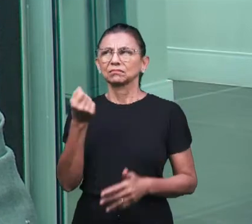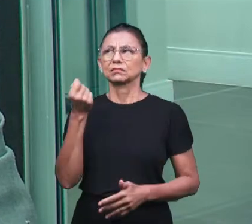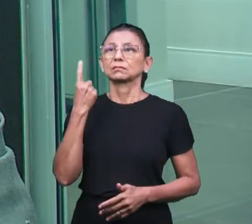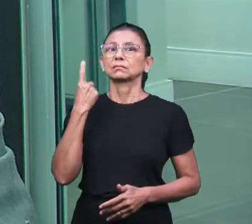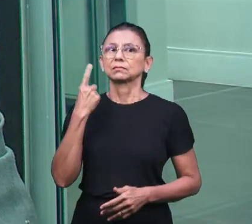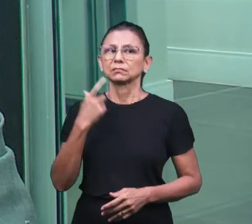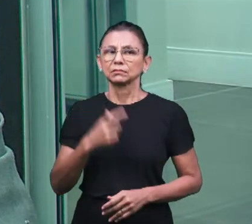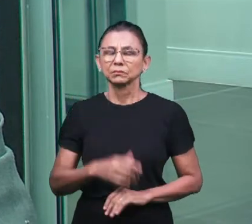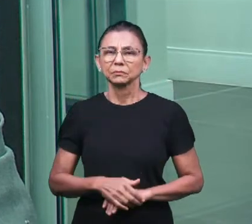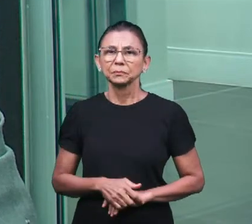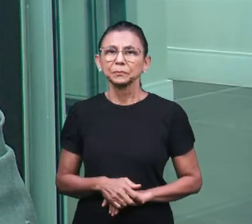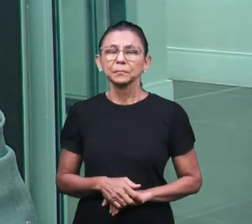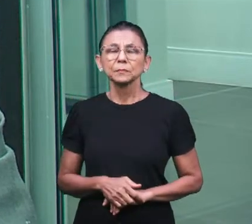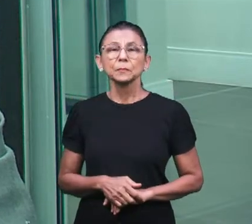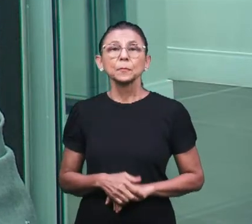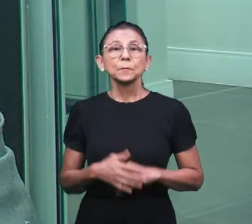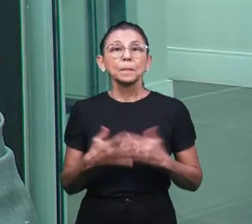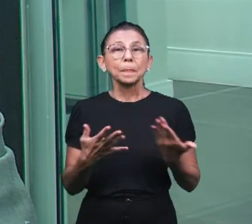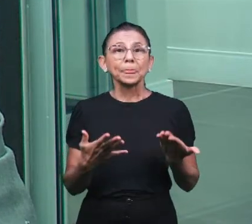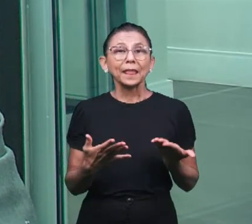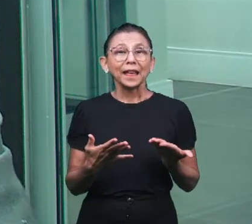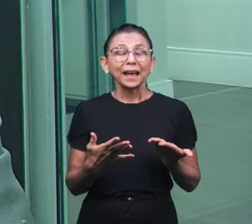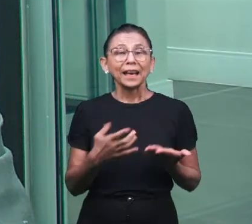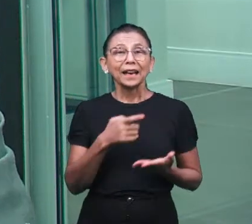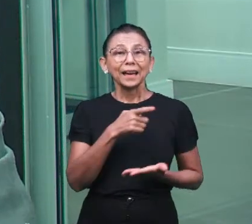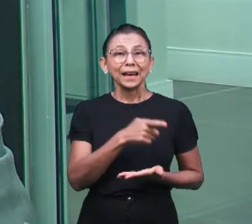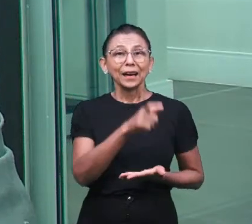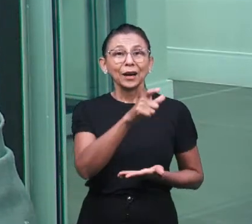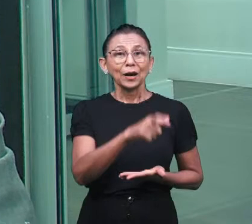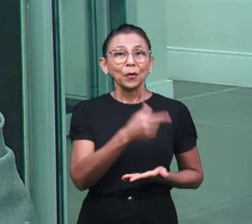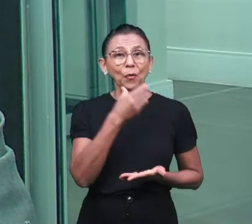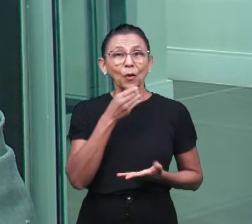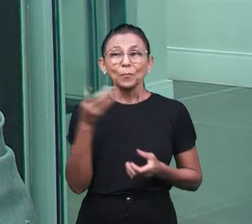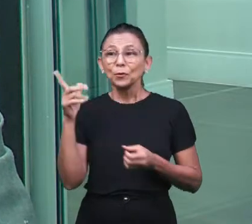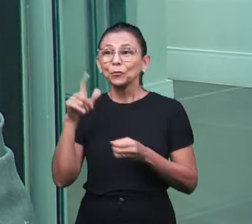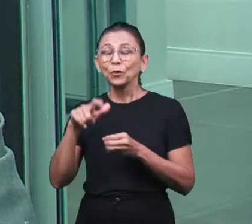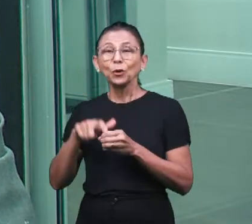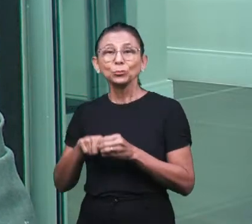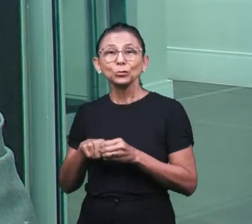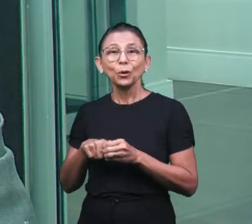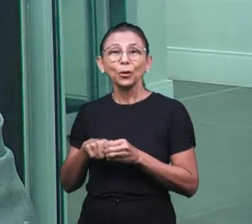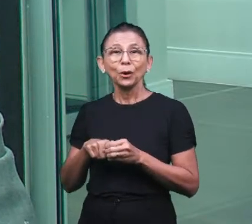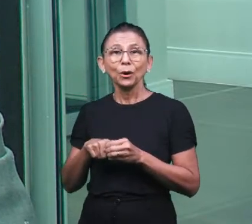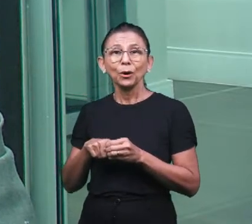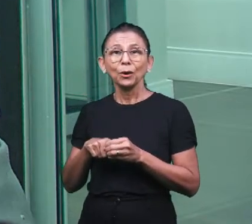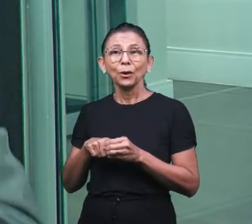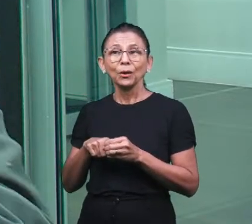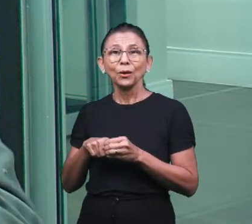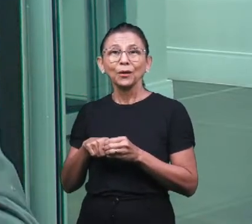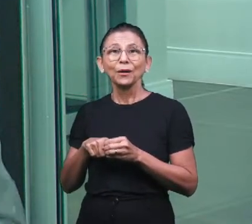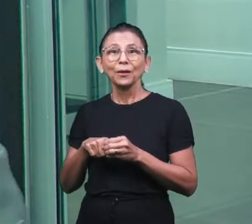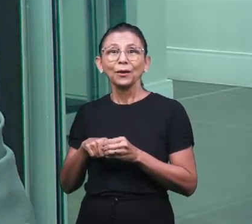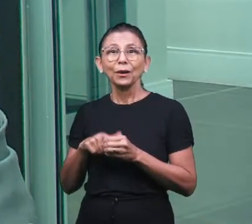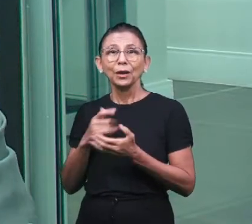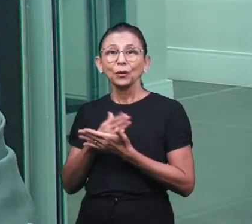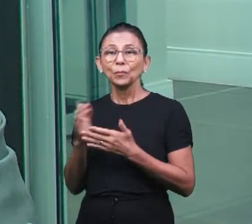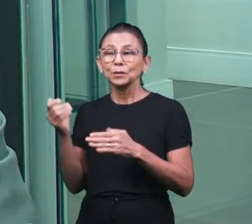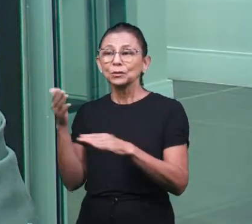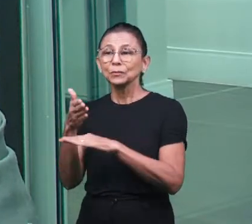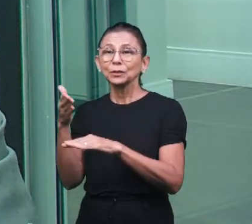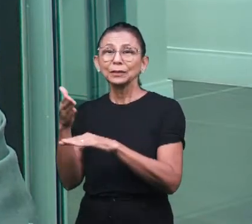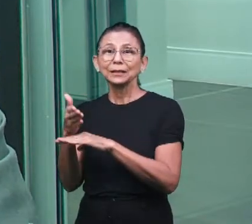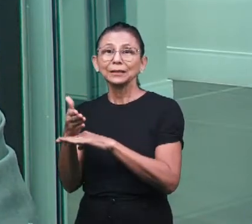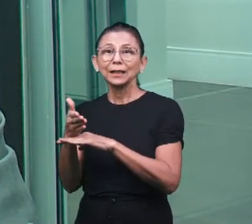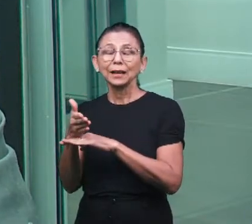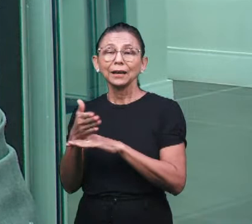gerou uma experiência, porque ele voltou no domingo seguinte, voltou no outro e passou a frequentar a igreja e se desligou da igreja